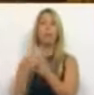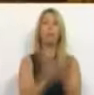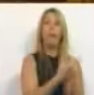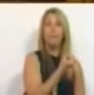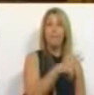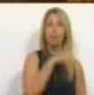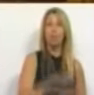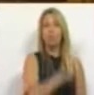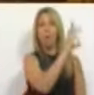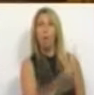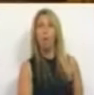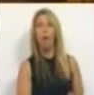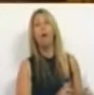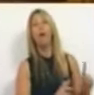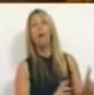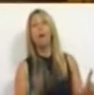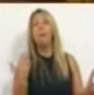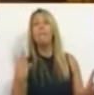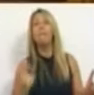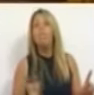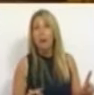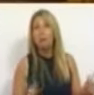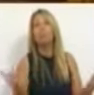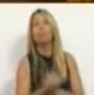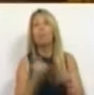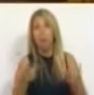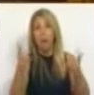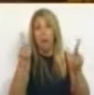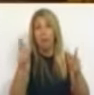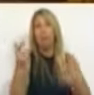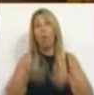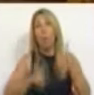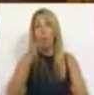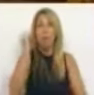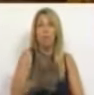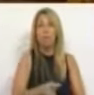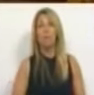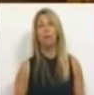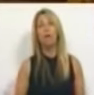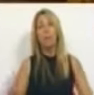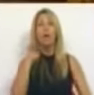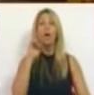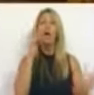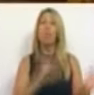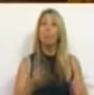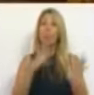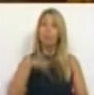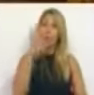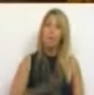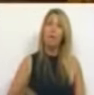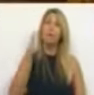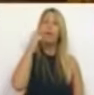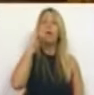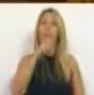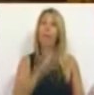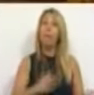utilizando como isque para outros produtos, mas tudo isto porque a livre concorrência o exige. para salvaguardar a produção nacional. Aqueles que produzem